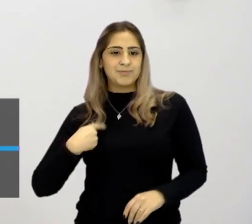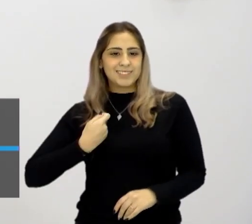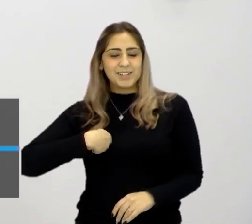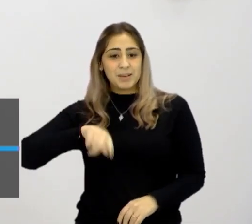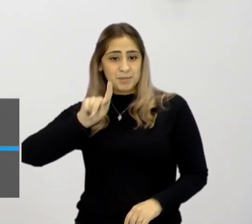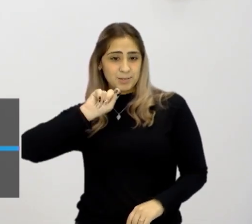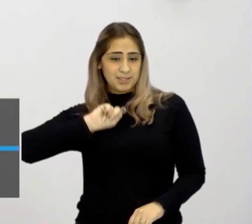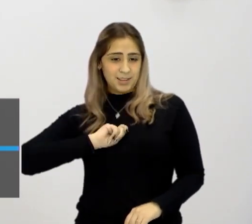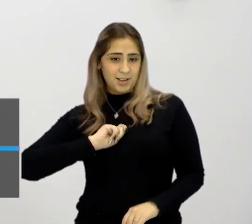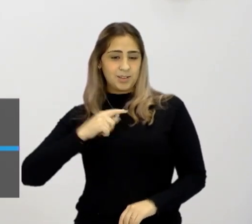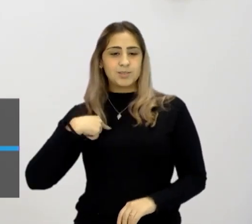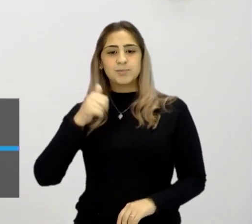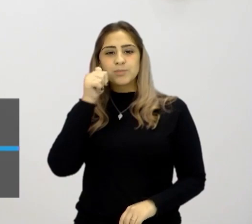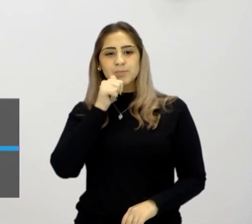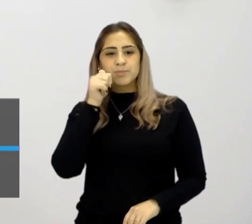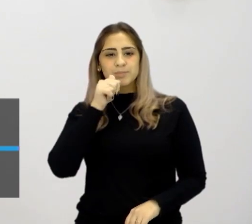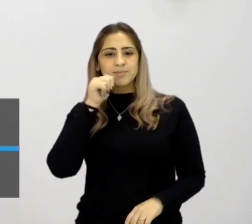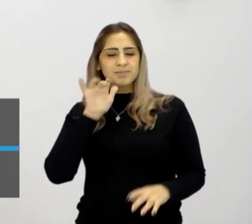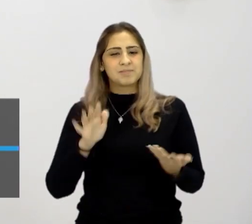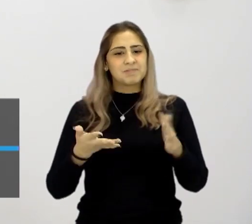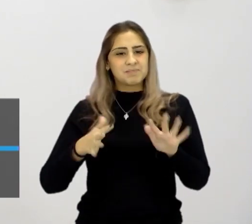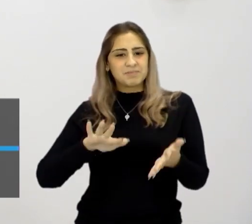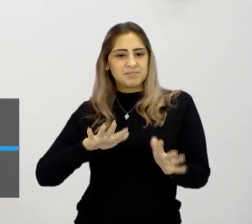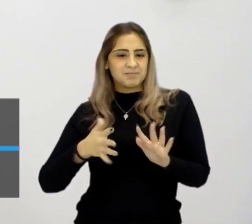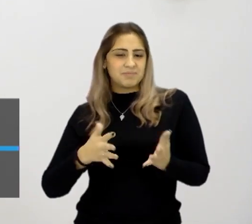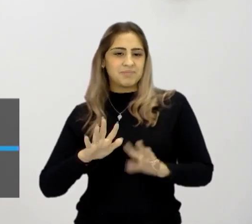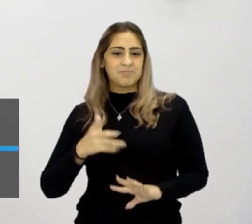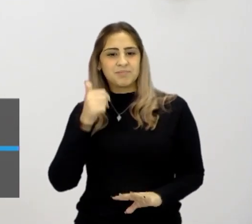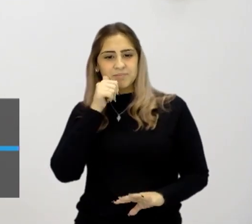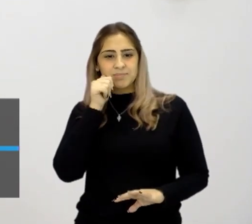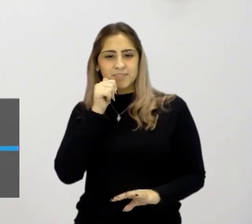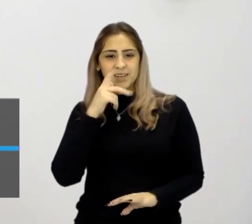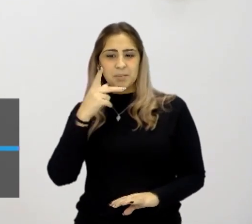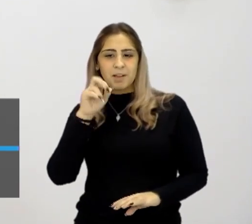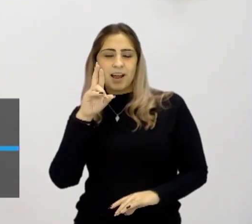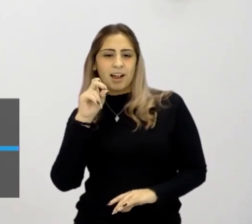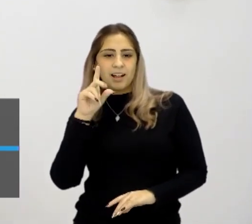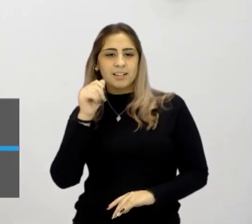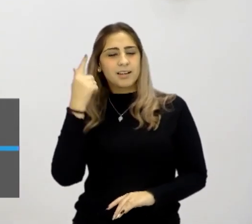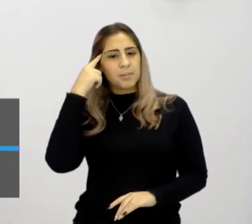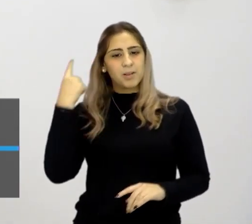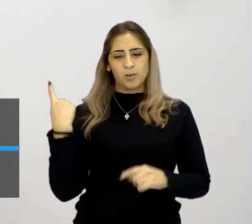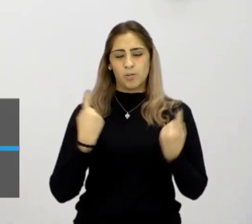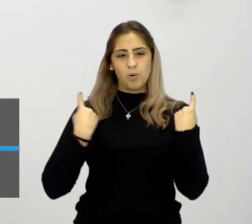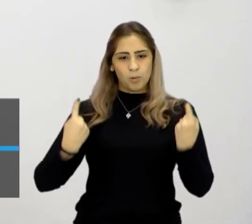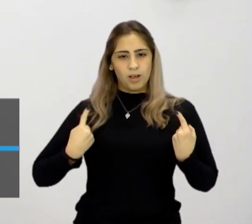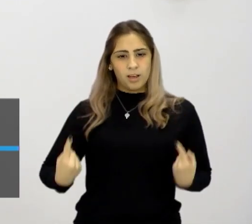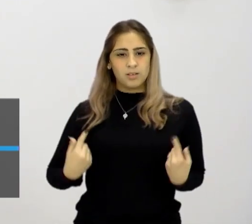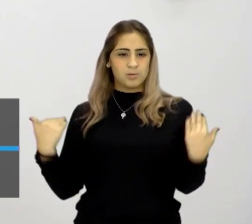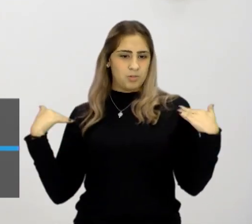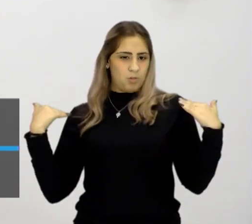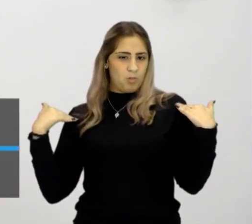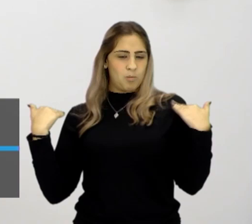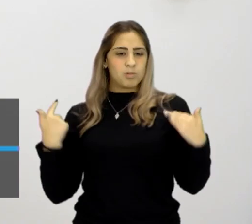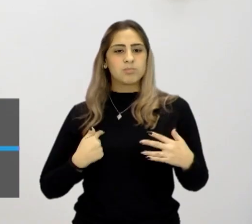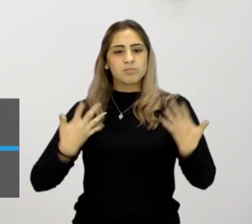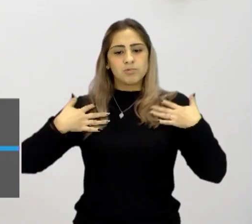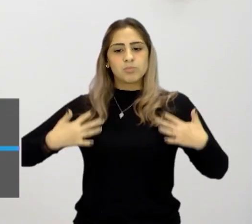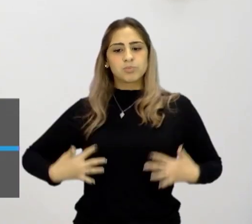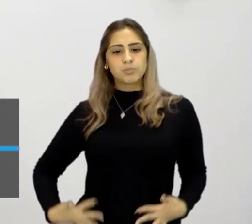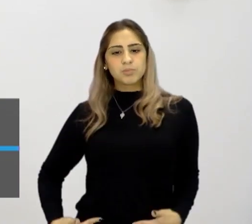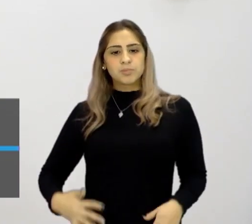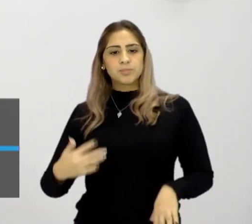sinal. Eu sou uma mulher mediana, uma mulher parda, cabelos encaracolados assim na altura do ombro, sou vestida